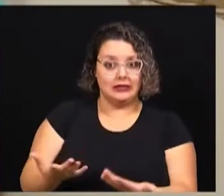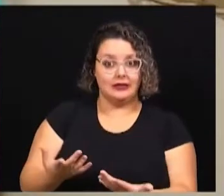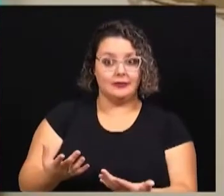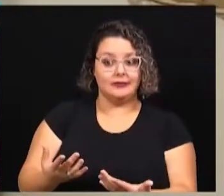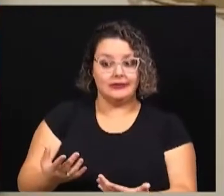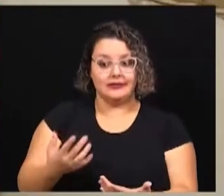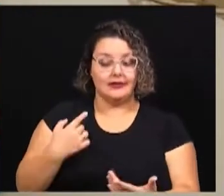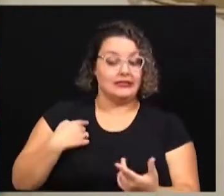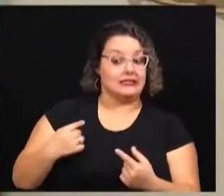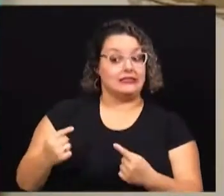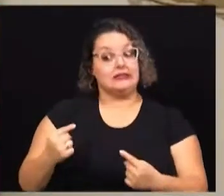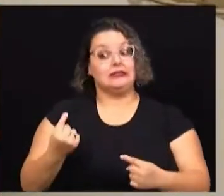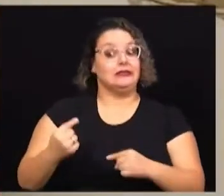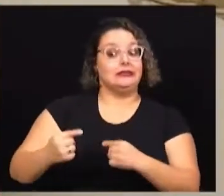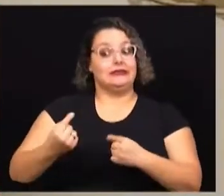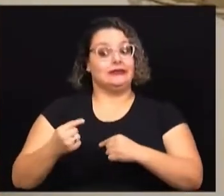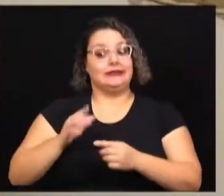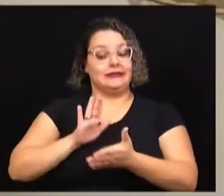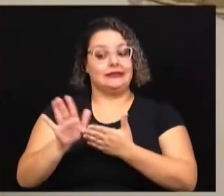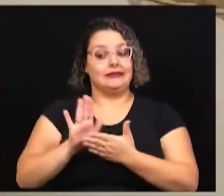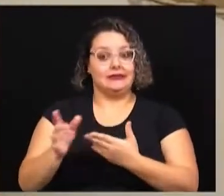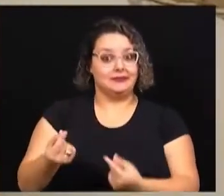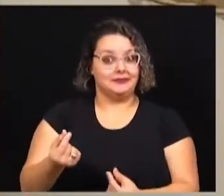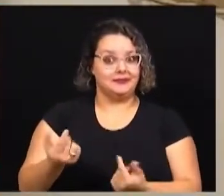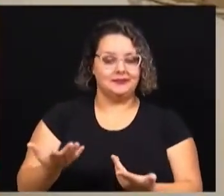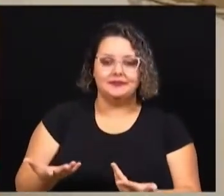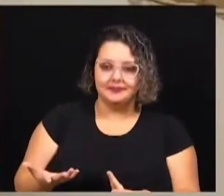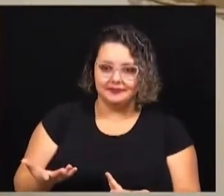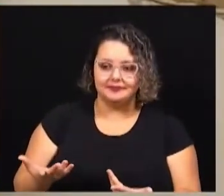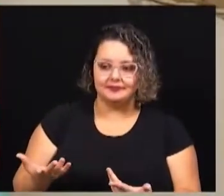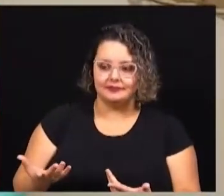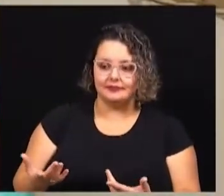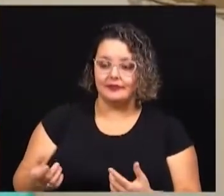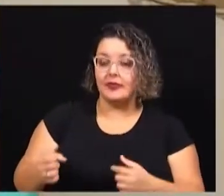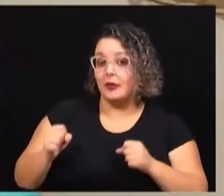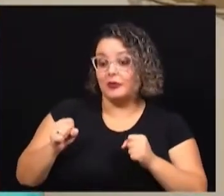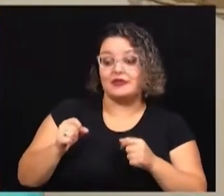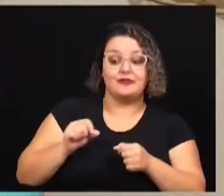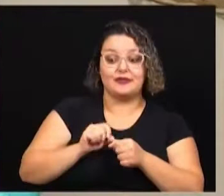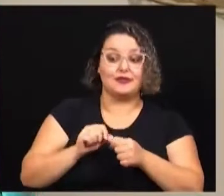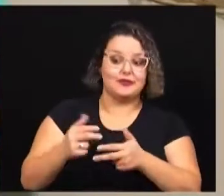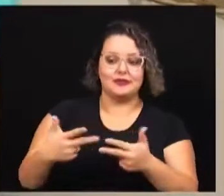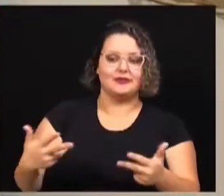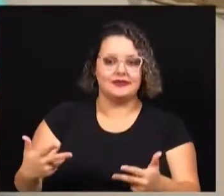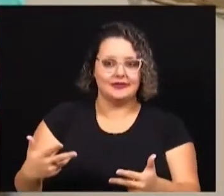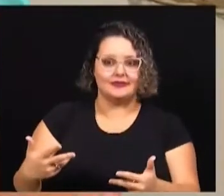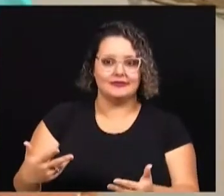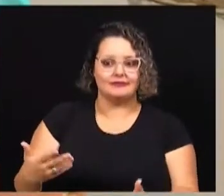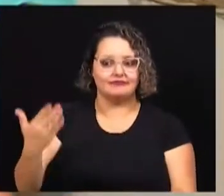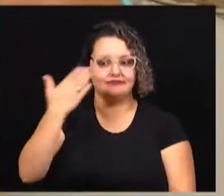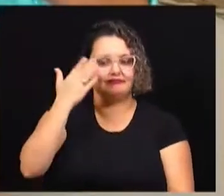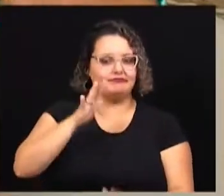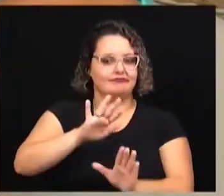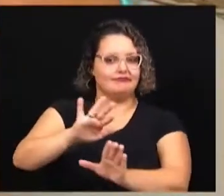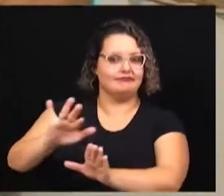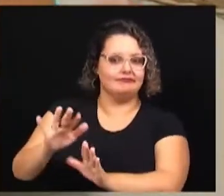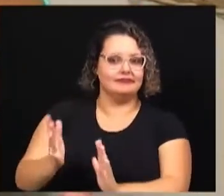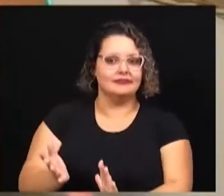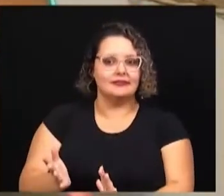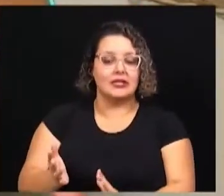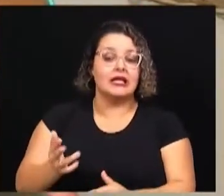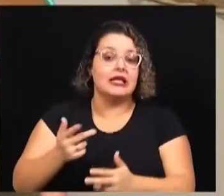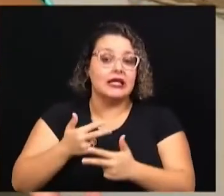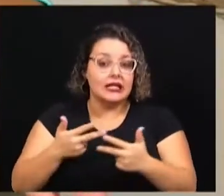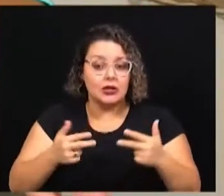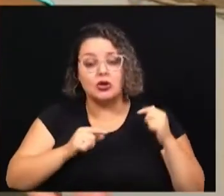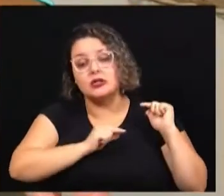aí vem aquela tentação de vamos gastar o dinheiro. Ali eu podia fazer alguma coisa. O negócio é tira da tua frente, põe em alguma